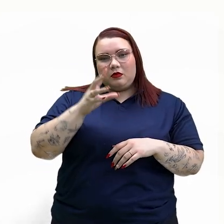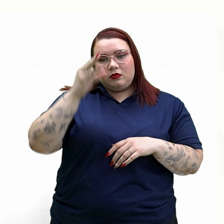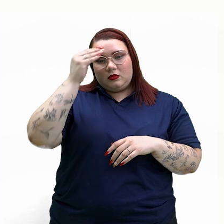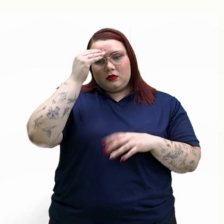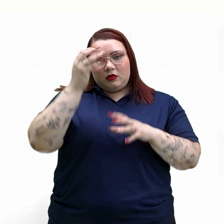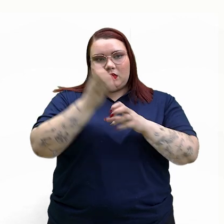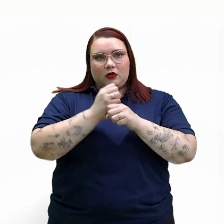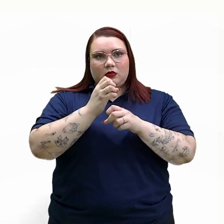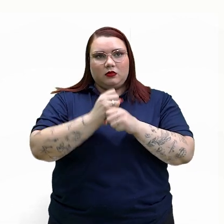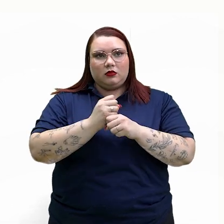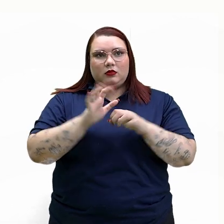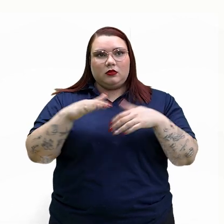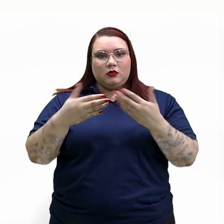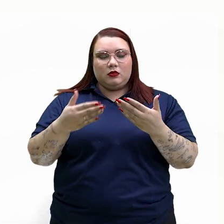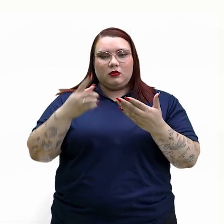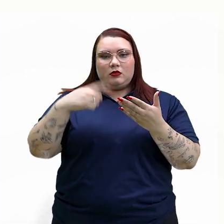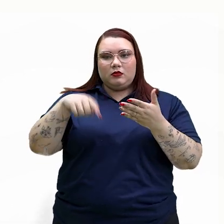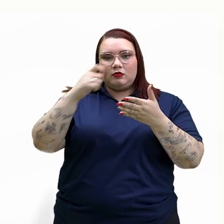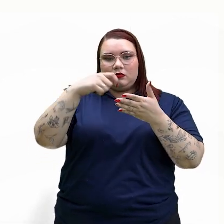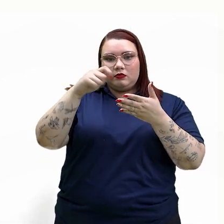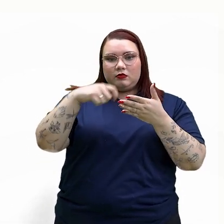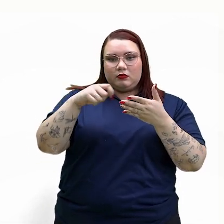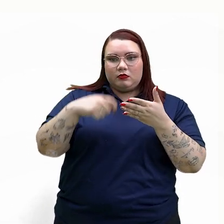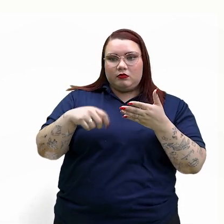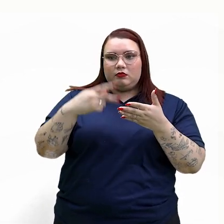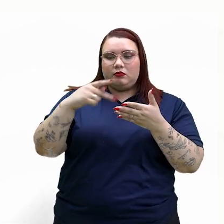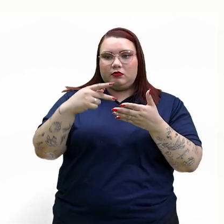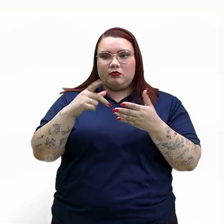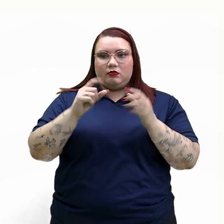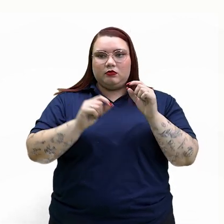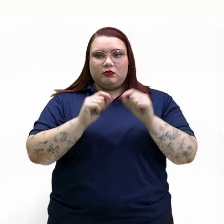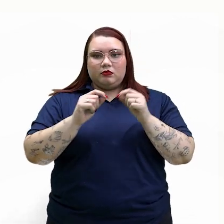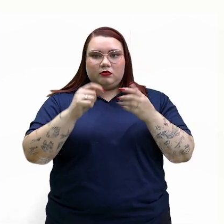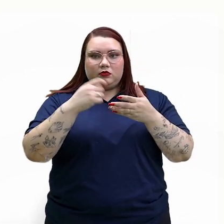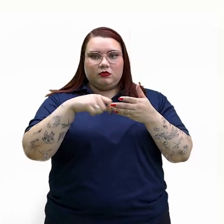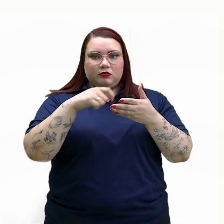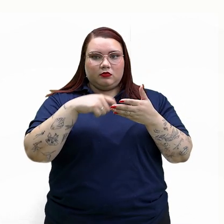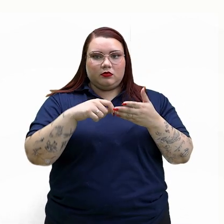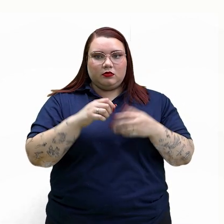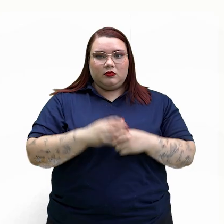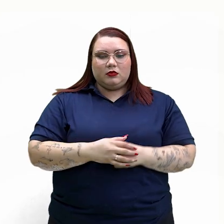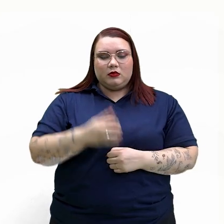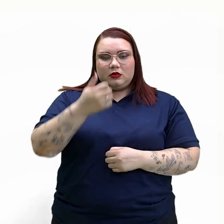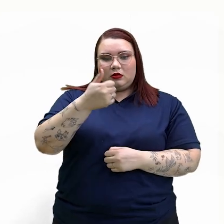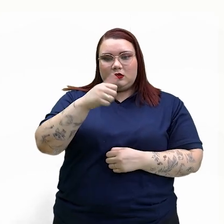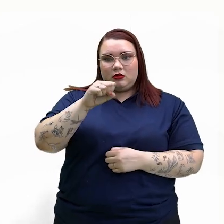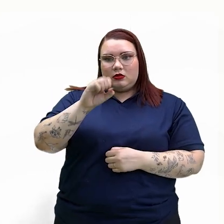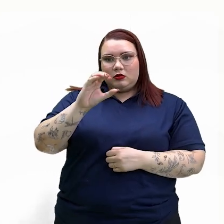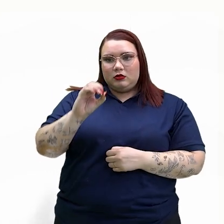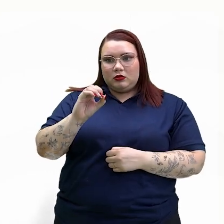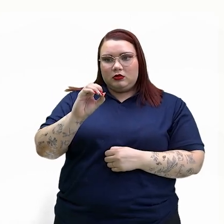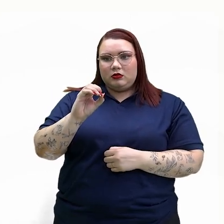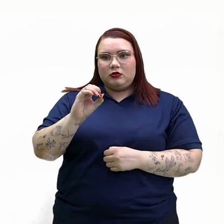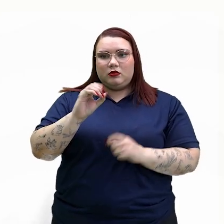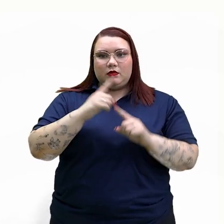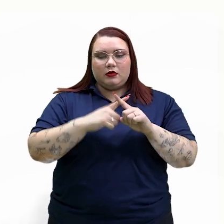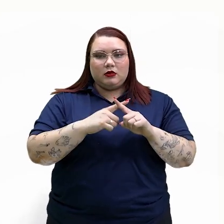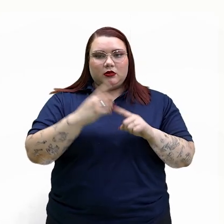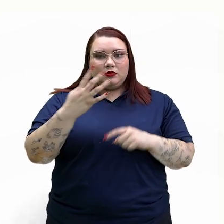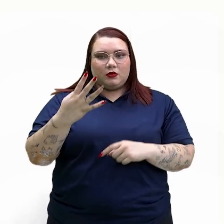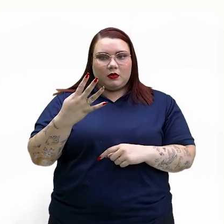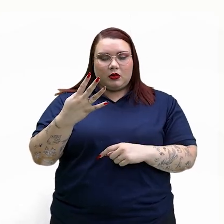cabeça. Então, pega o cantinho lá, vai lá no seu rascunho e arma lá, ó, 180